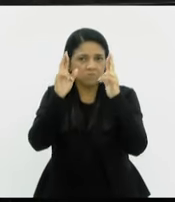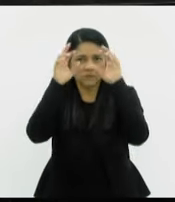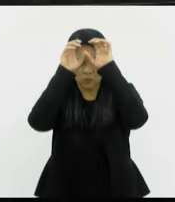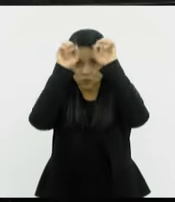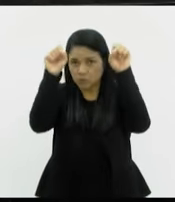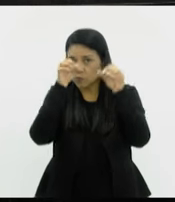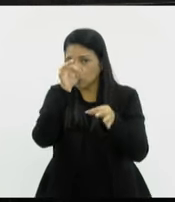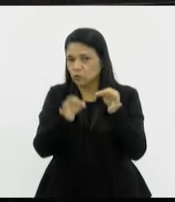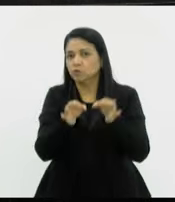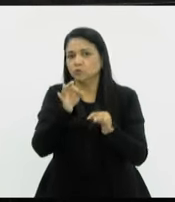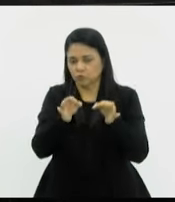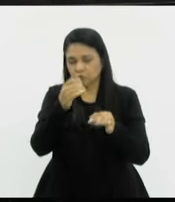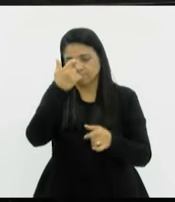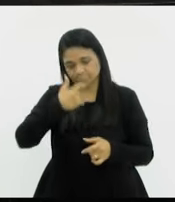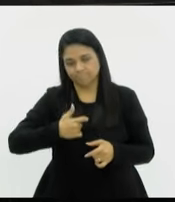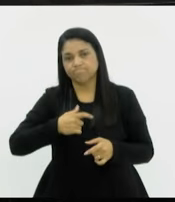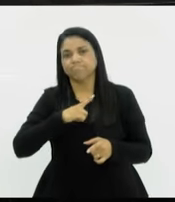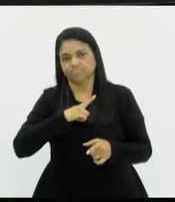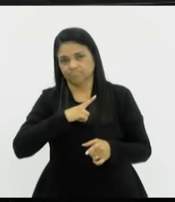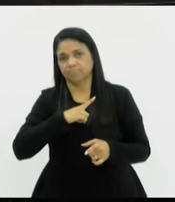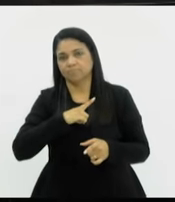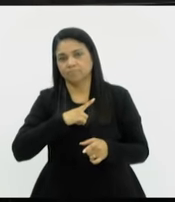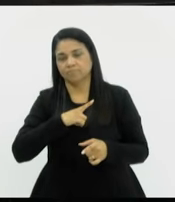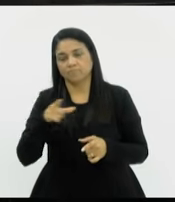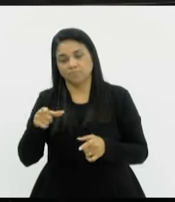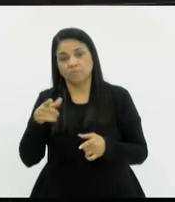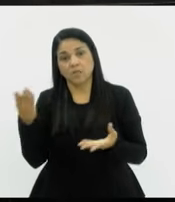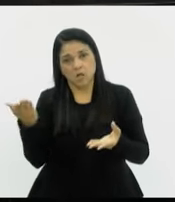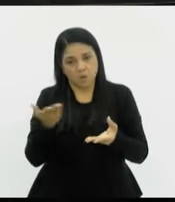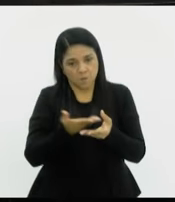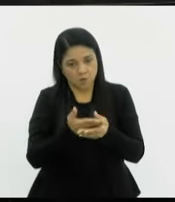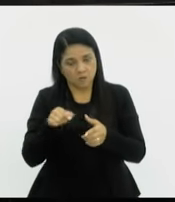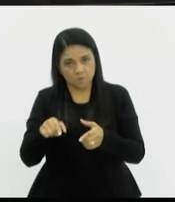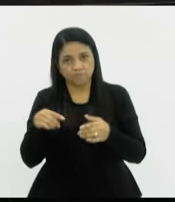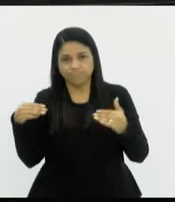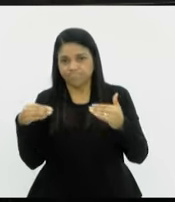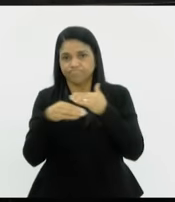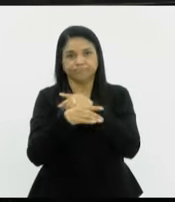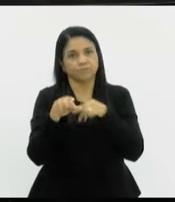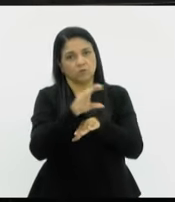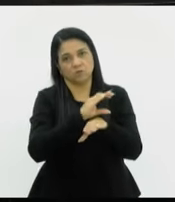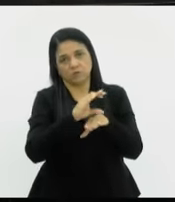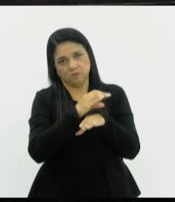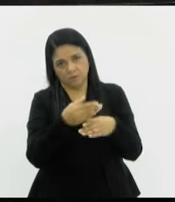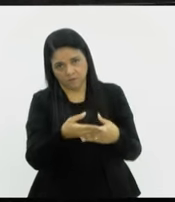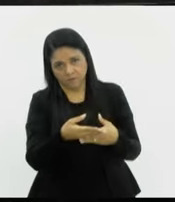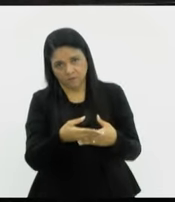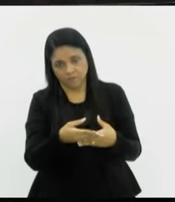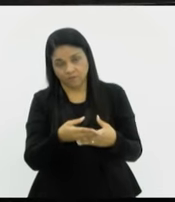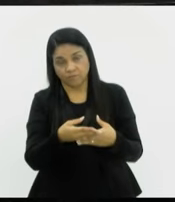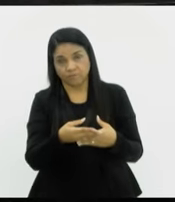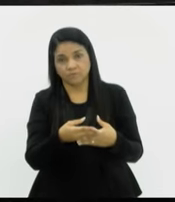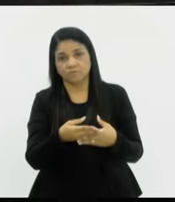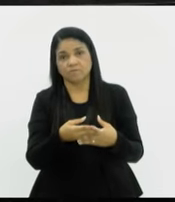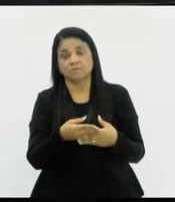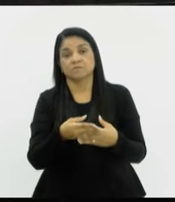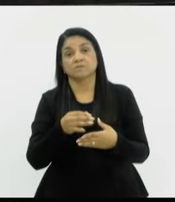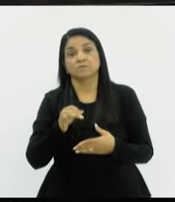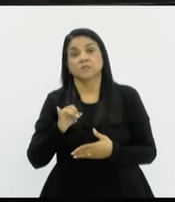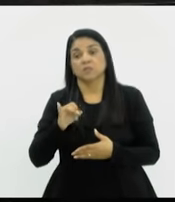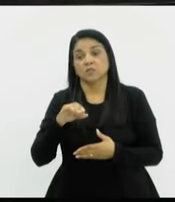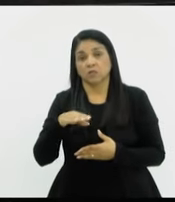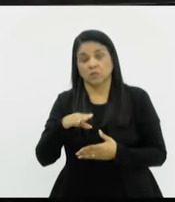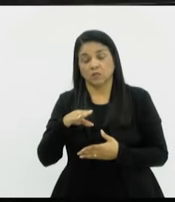vá recepcionar esse nosso pleito de inconstitucionalidade, porque Porque mesmo que inconstitucional não